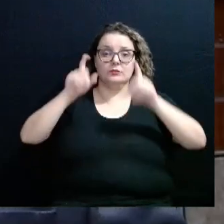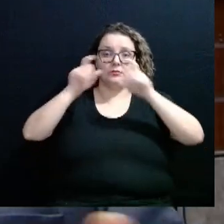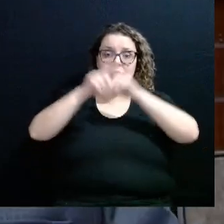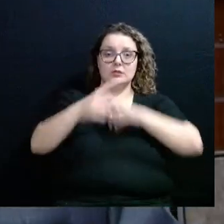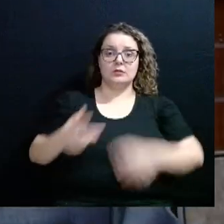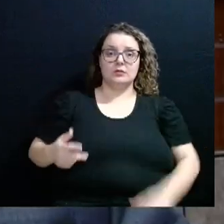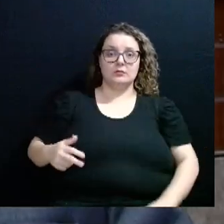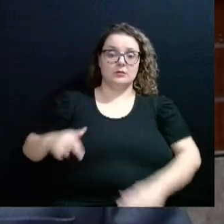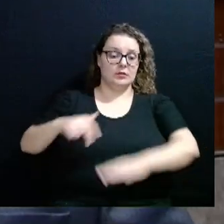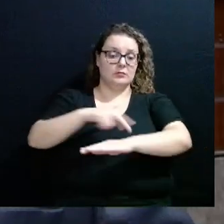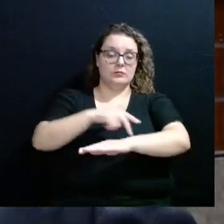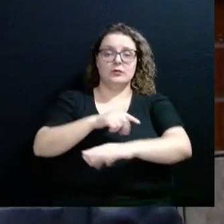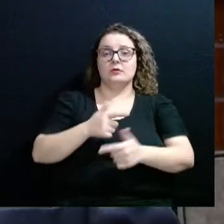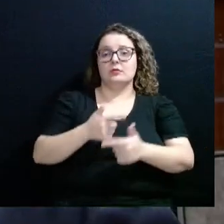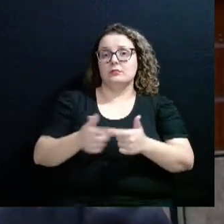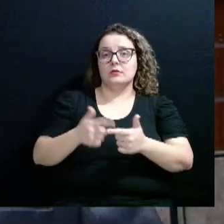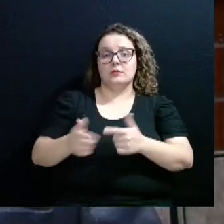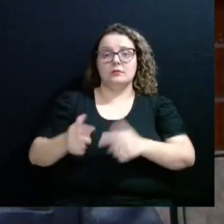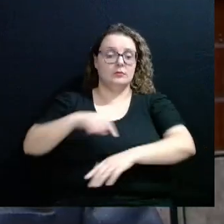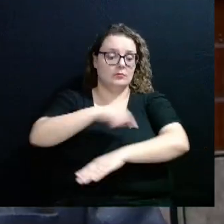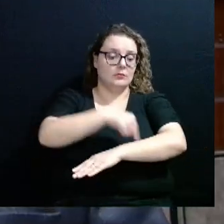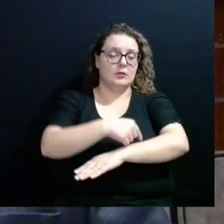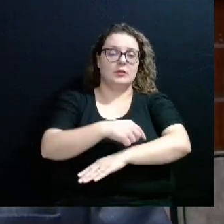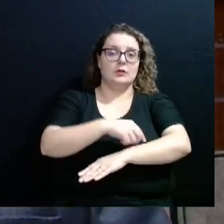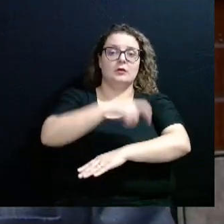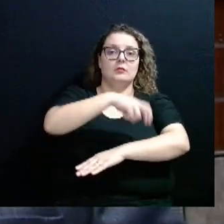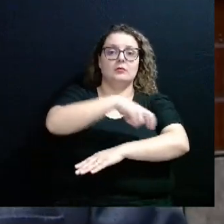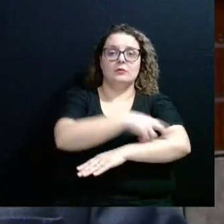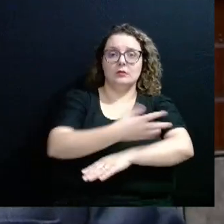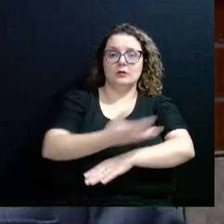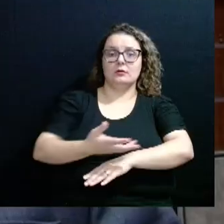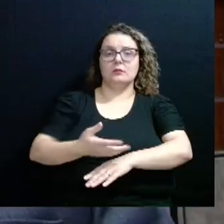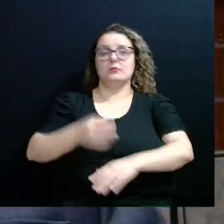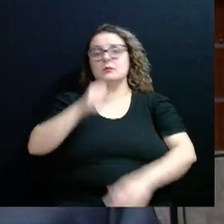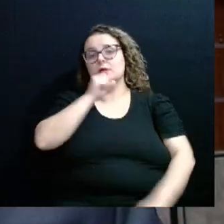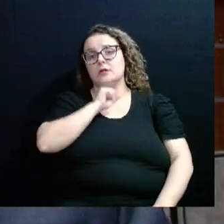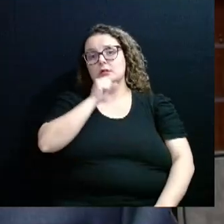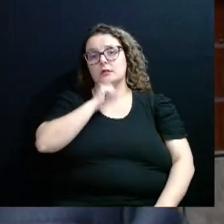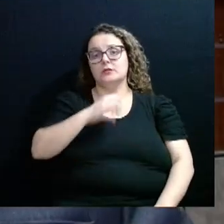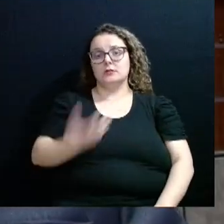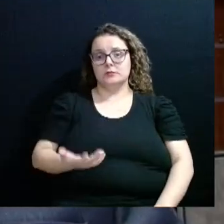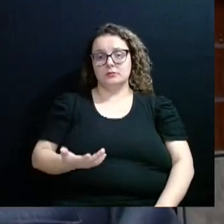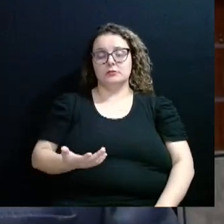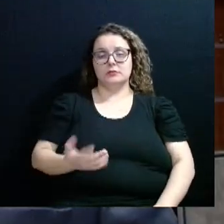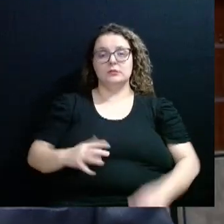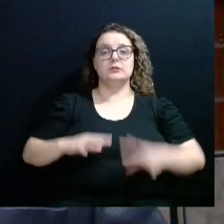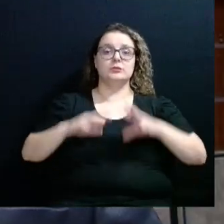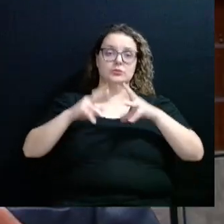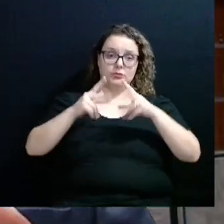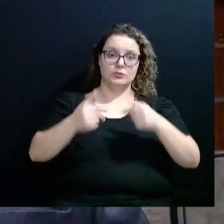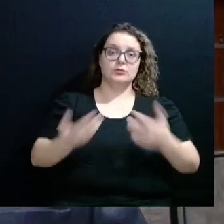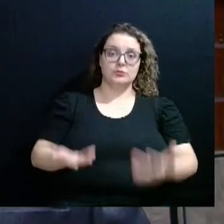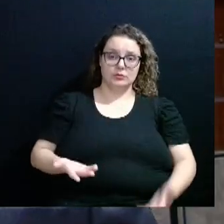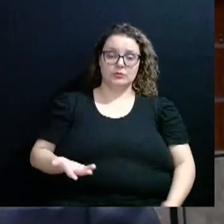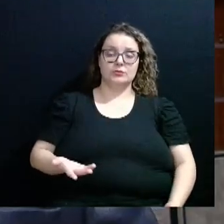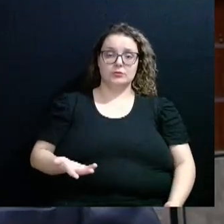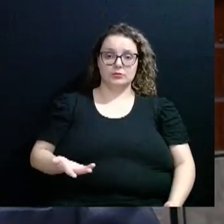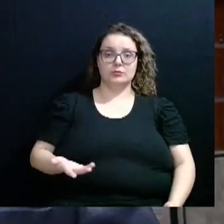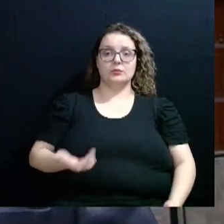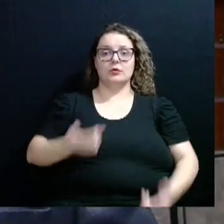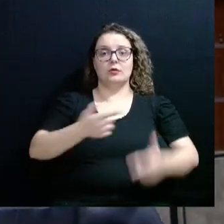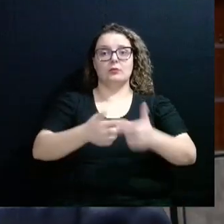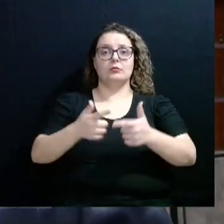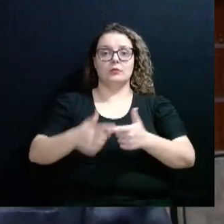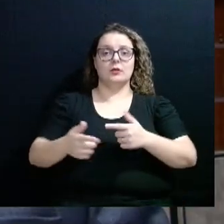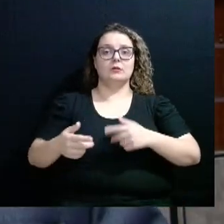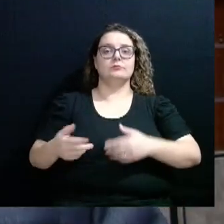vários buracos, às vezes por ser antiga, entendeu? Então tudo isso influi, então nós temos que colher mais